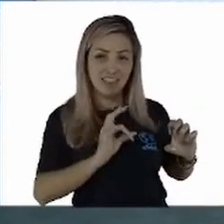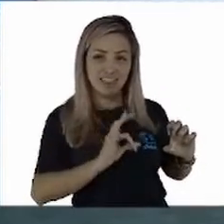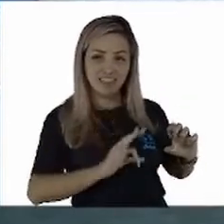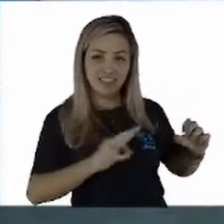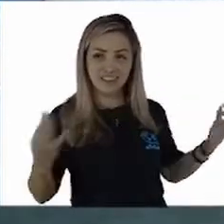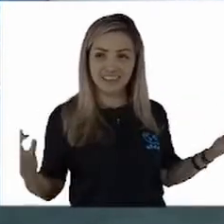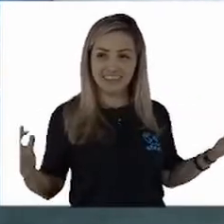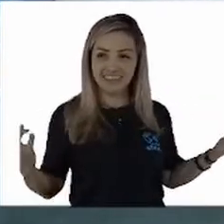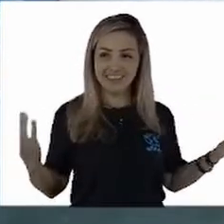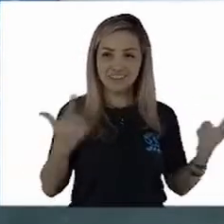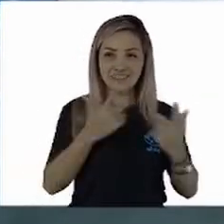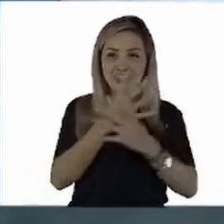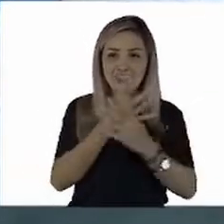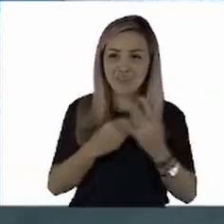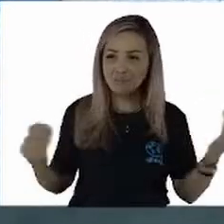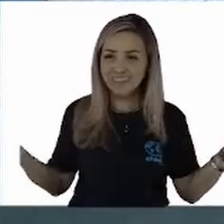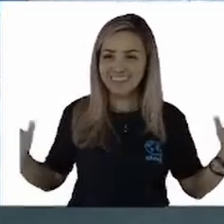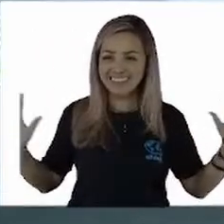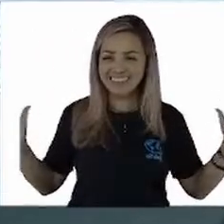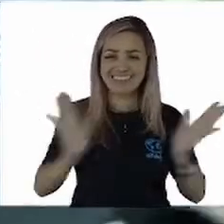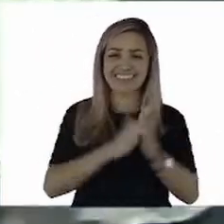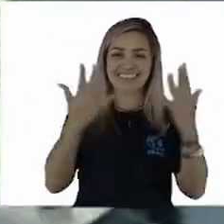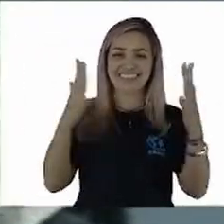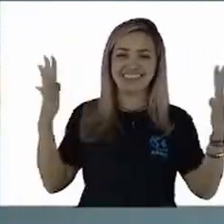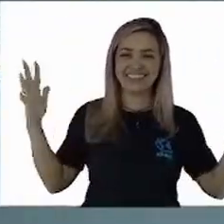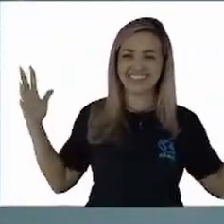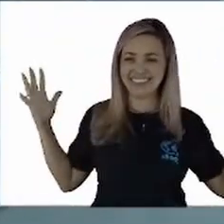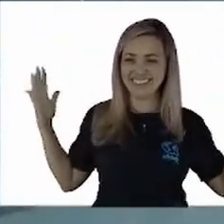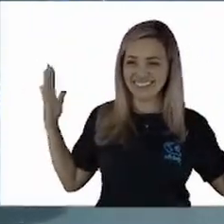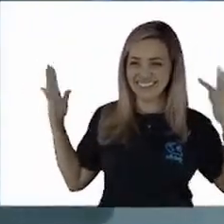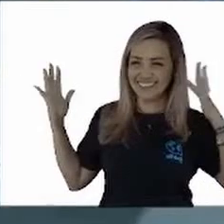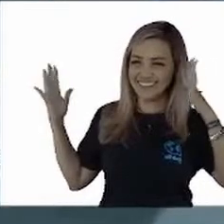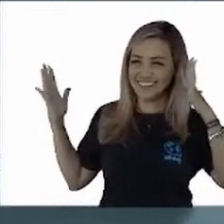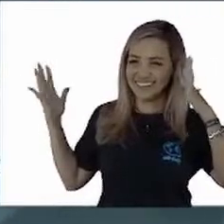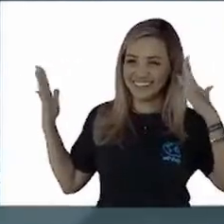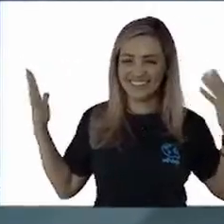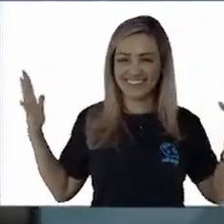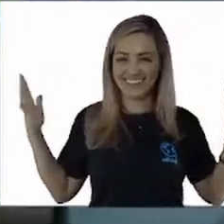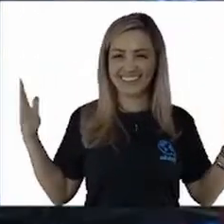esquerdo. Sumiu, não tem mais nada, Vitor Hugo. Palmas de quem?